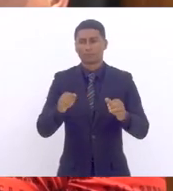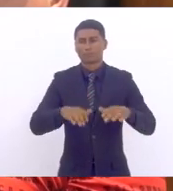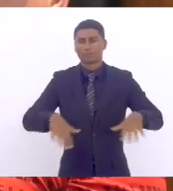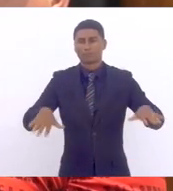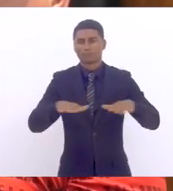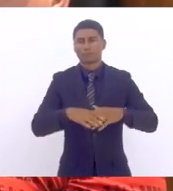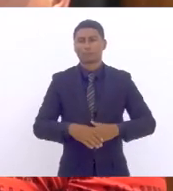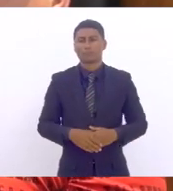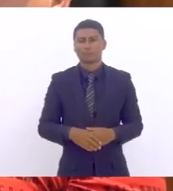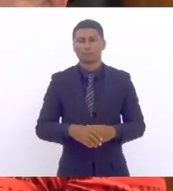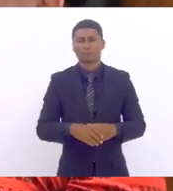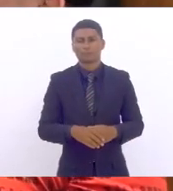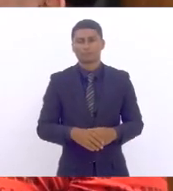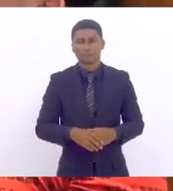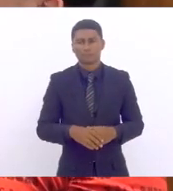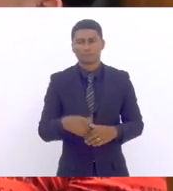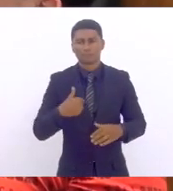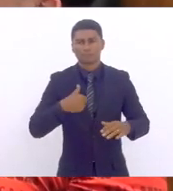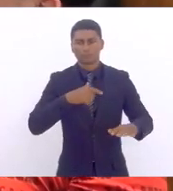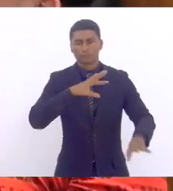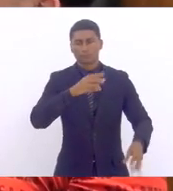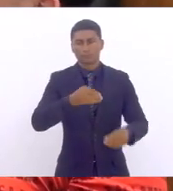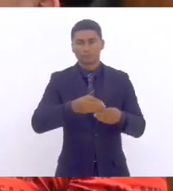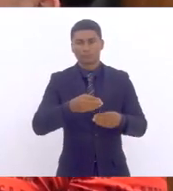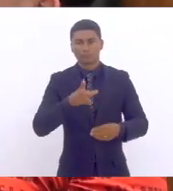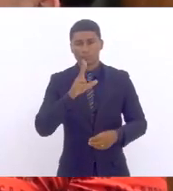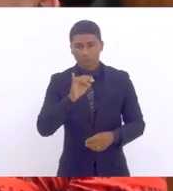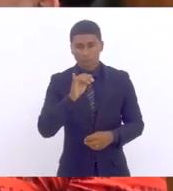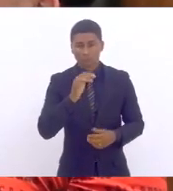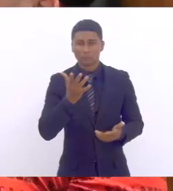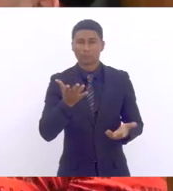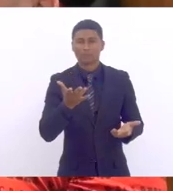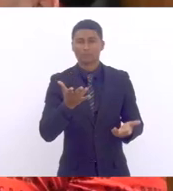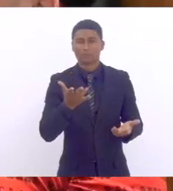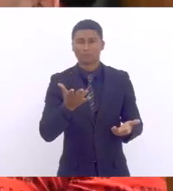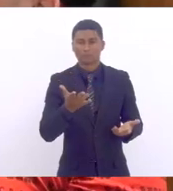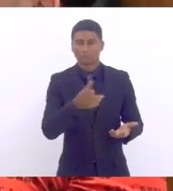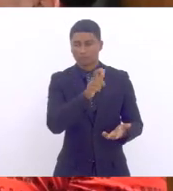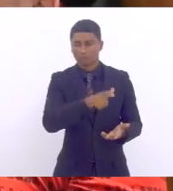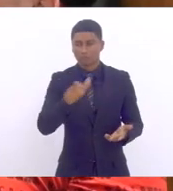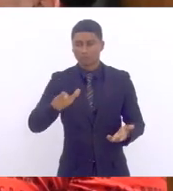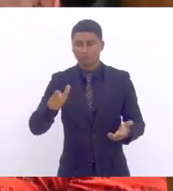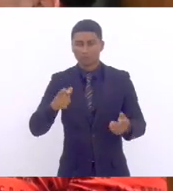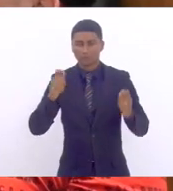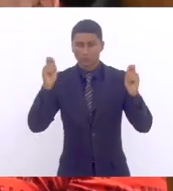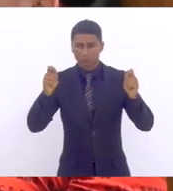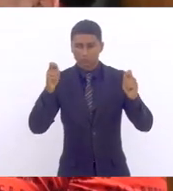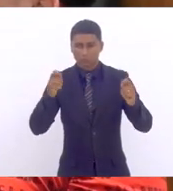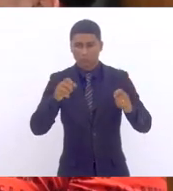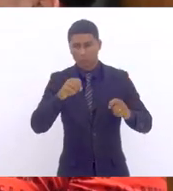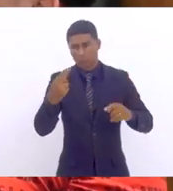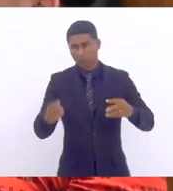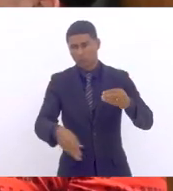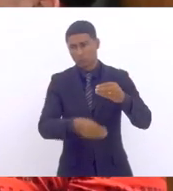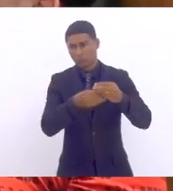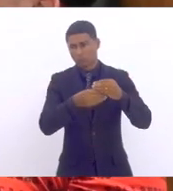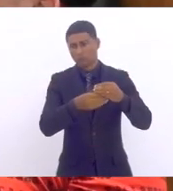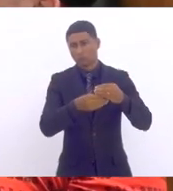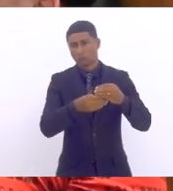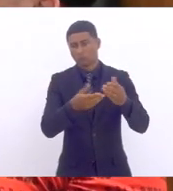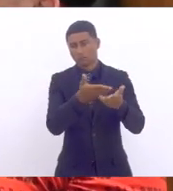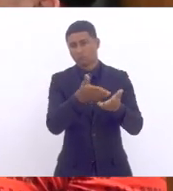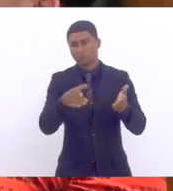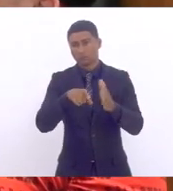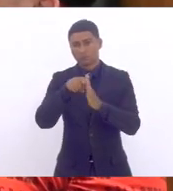pelo espaço e deixo aqui minha contribuição. Se isso, de alguma forma, representou algum torcedor organizado ou vai contribuir para a análise